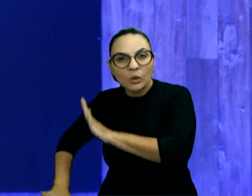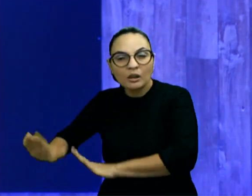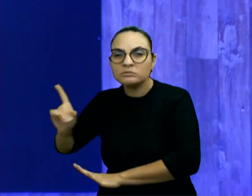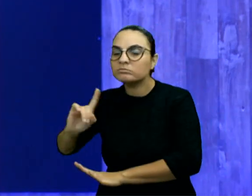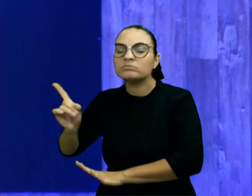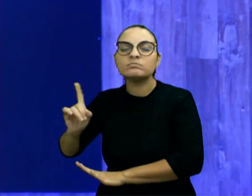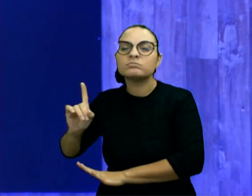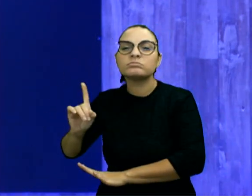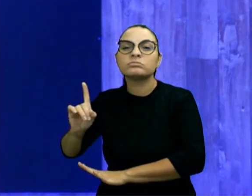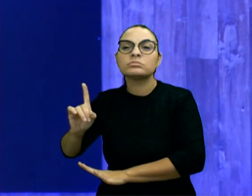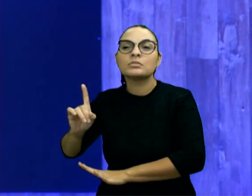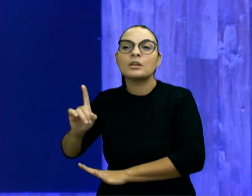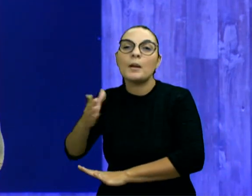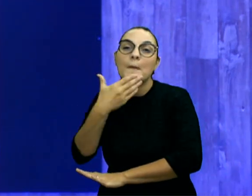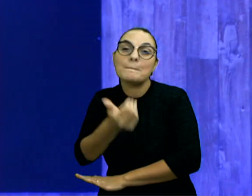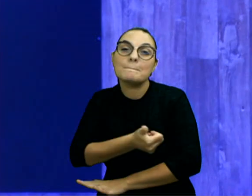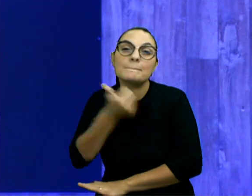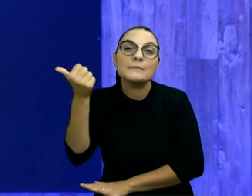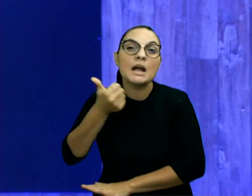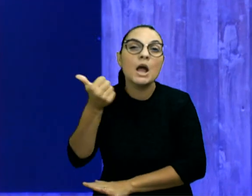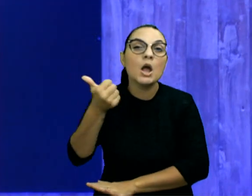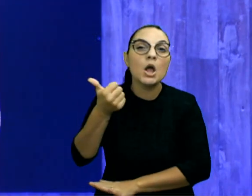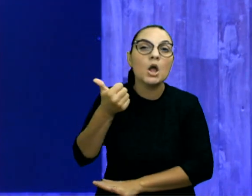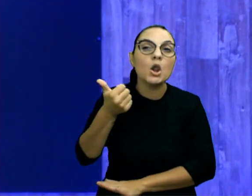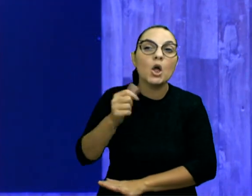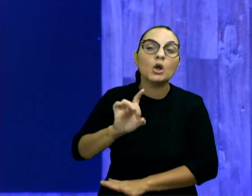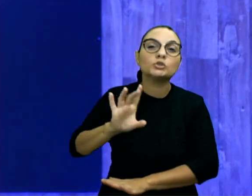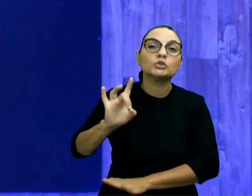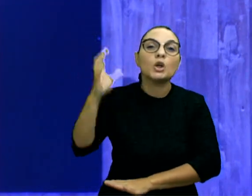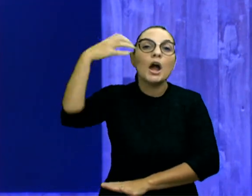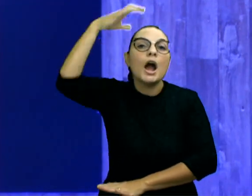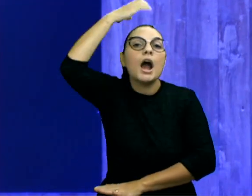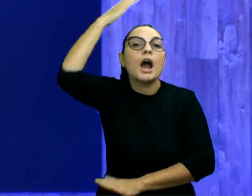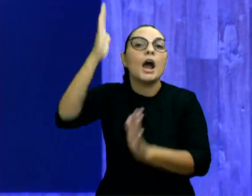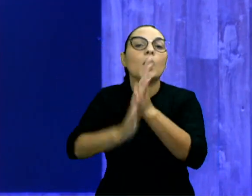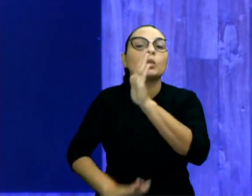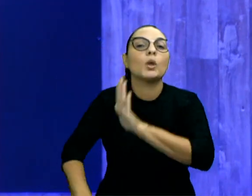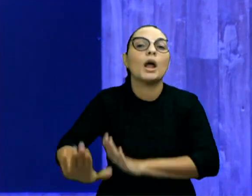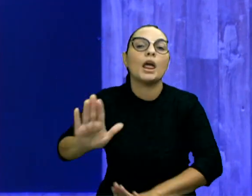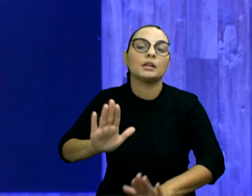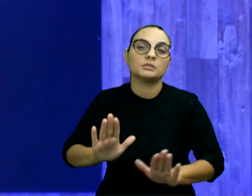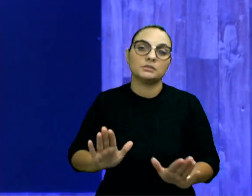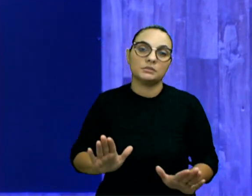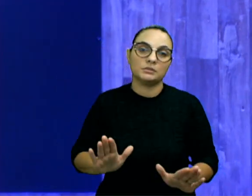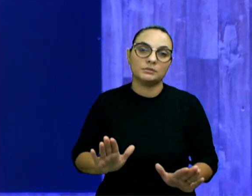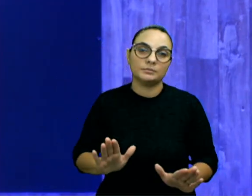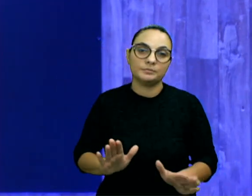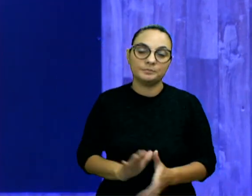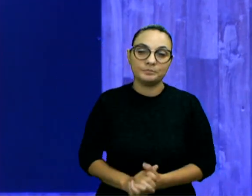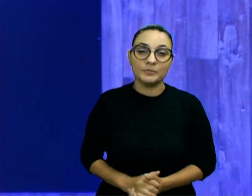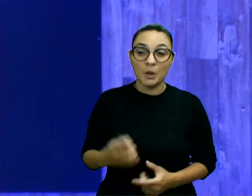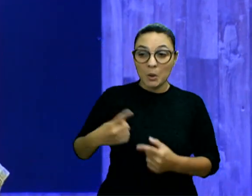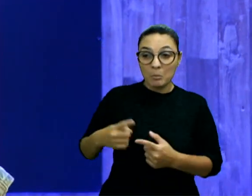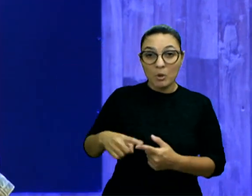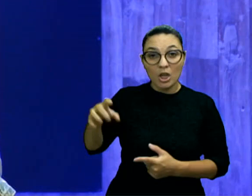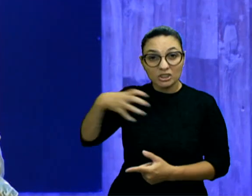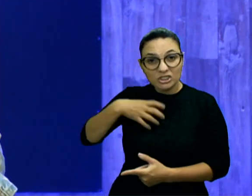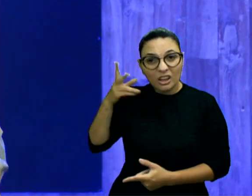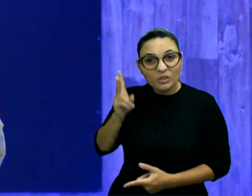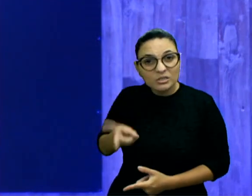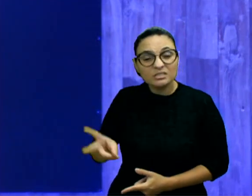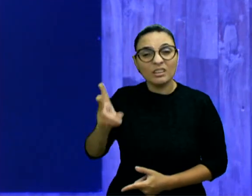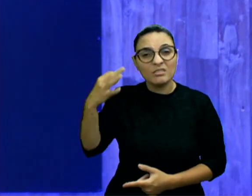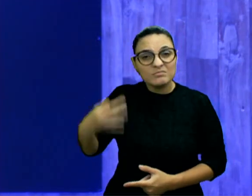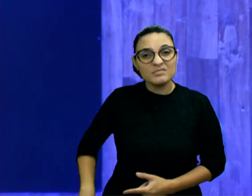falando, aqui na gerência, aqui nesses negócios, a gente não consegue pegar Daniel. Não tem como. Daniel é